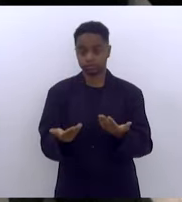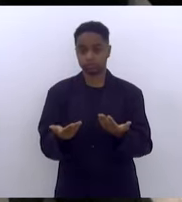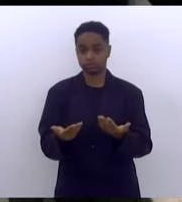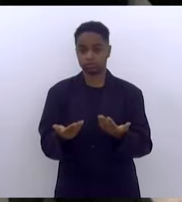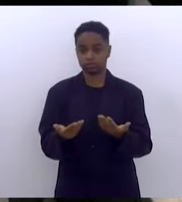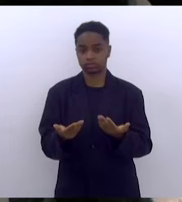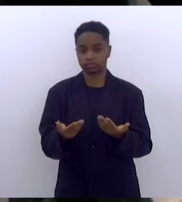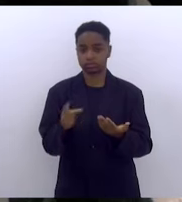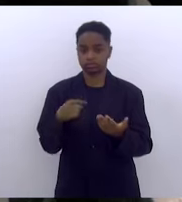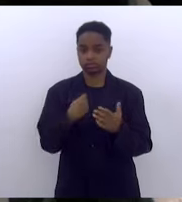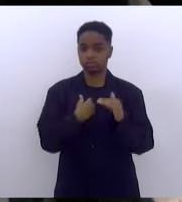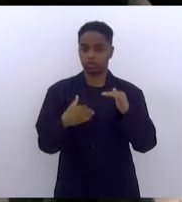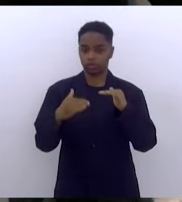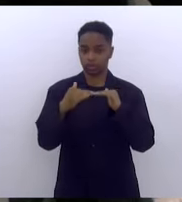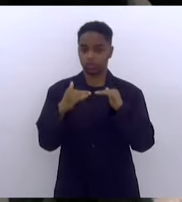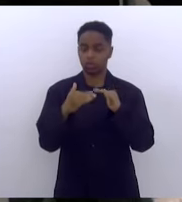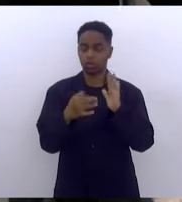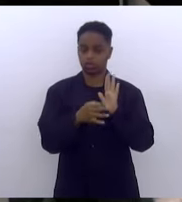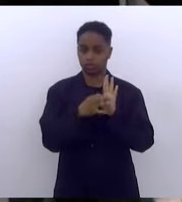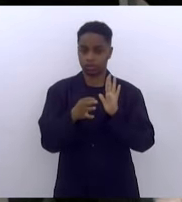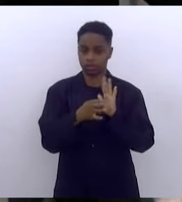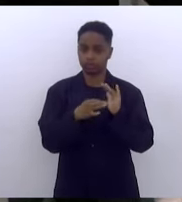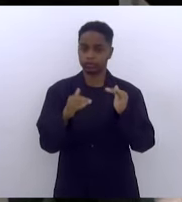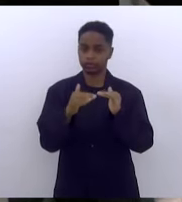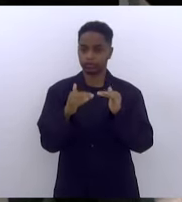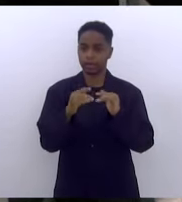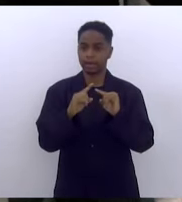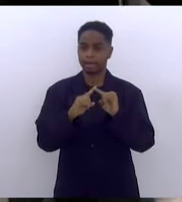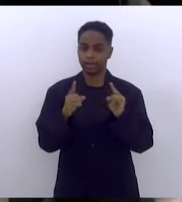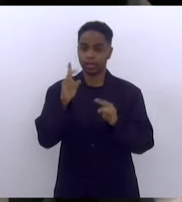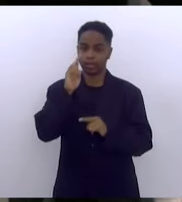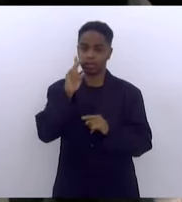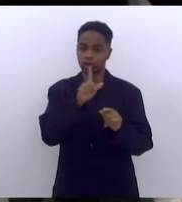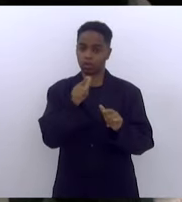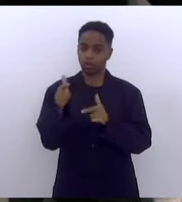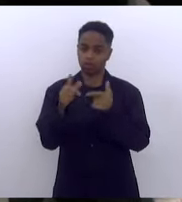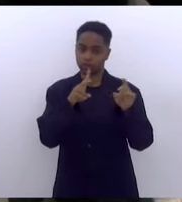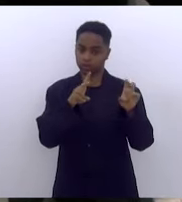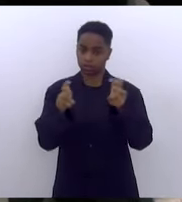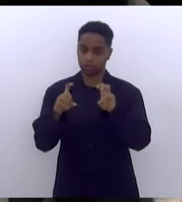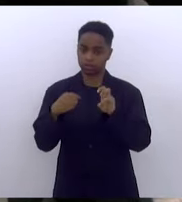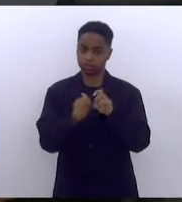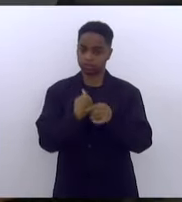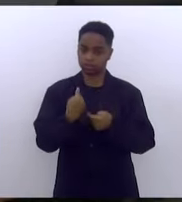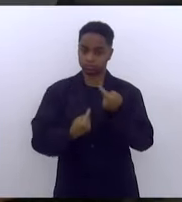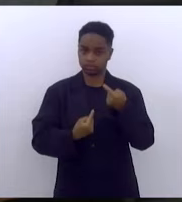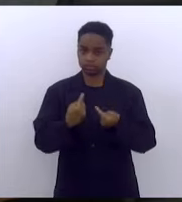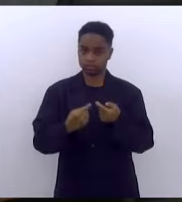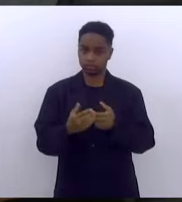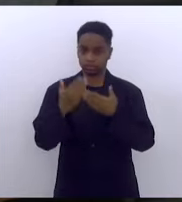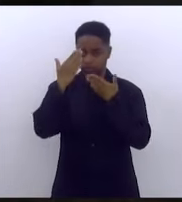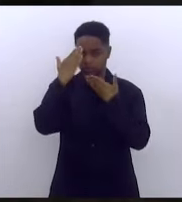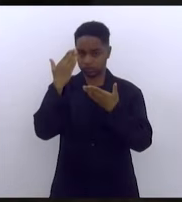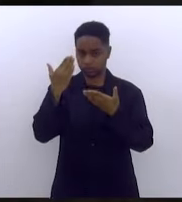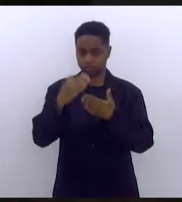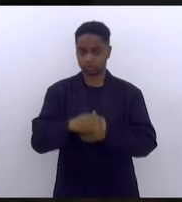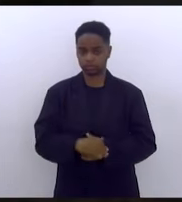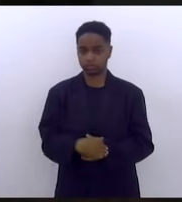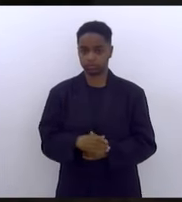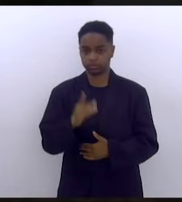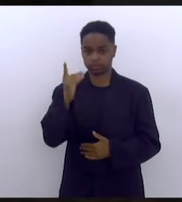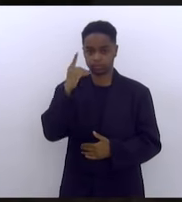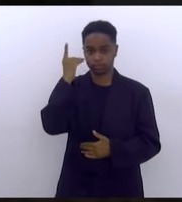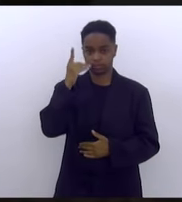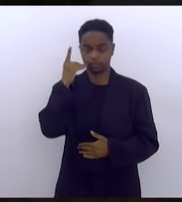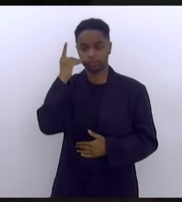é favorável o nosso parecer, mas lembrando aí dos outros temas que a gente tem tocado. Muito obrigado, nossa nobre